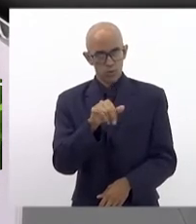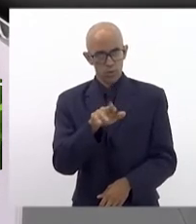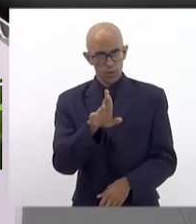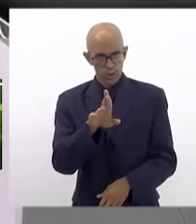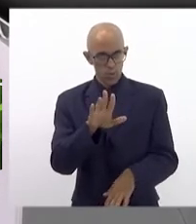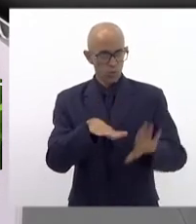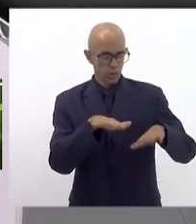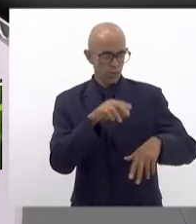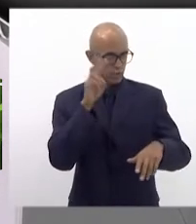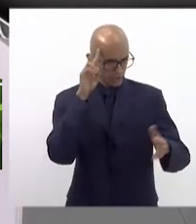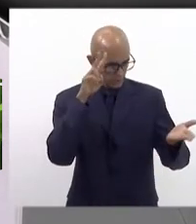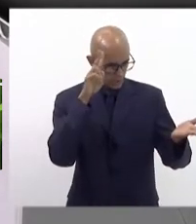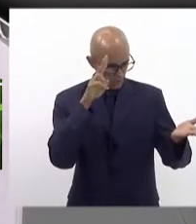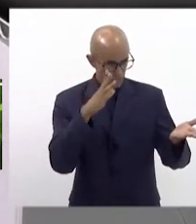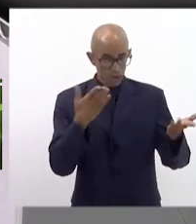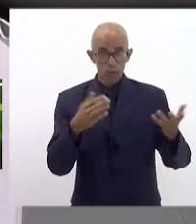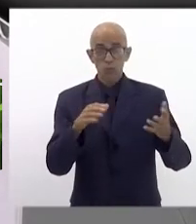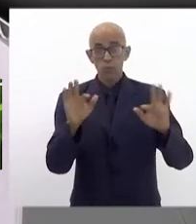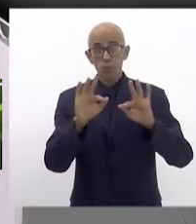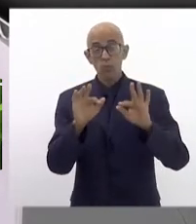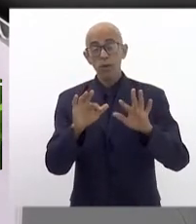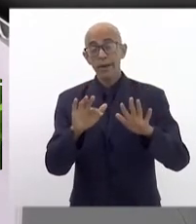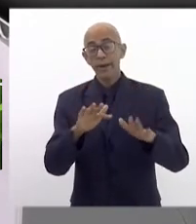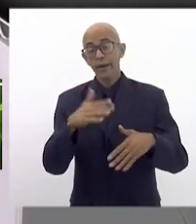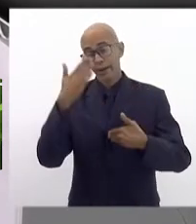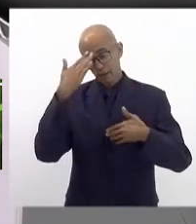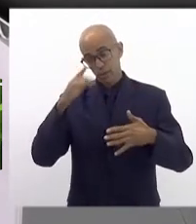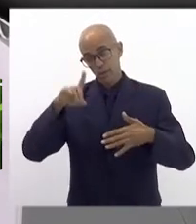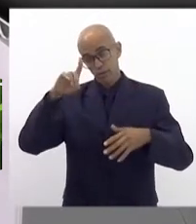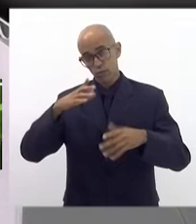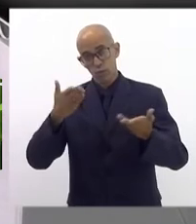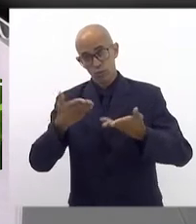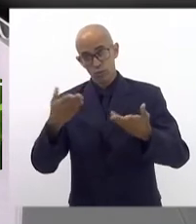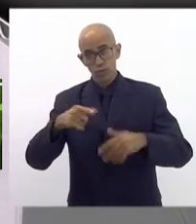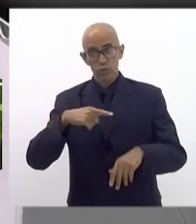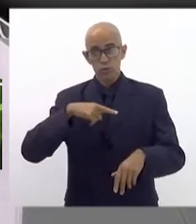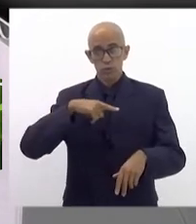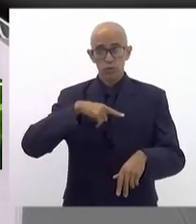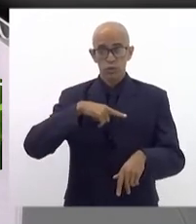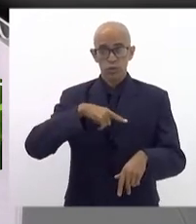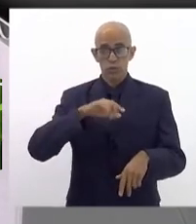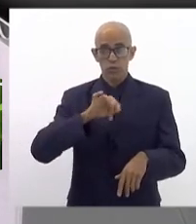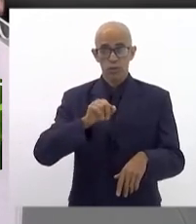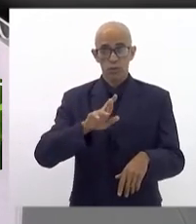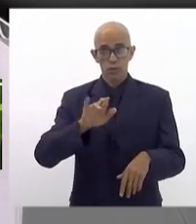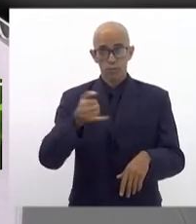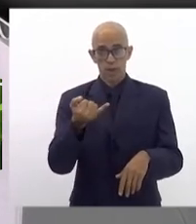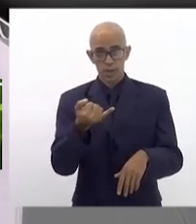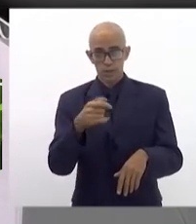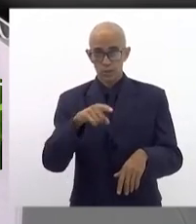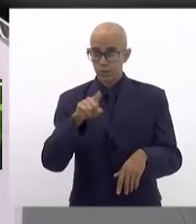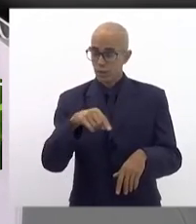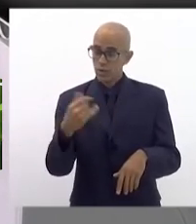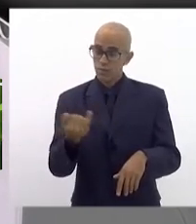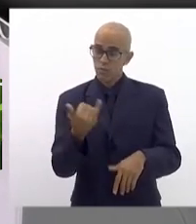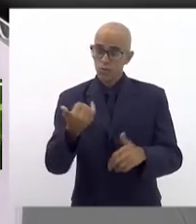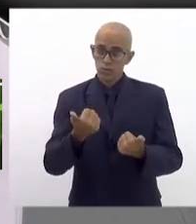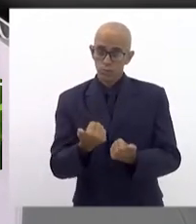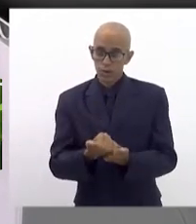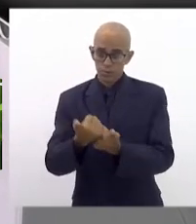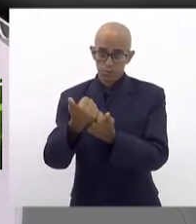Felizmente, hoje nós temos uma FAPERJ que é indispensável, não é, à comunidade científica